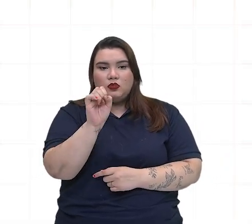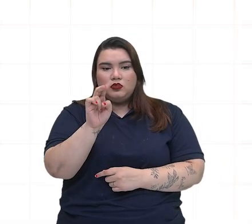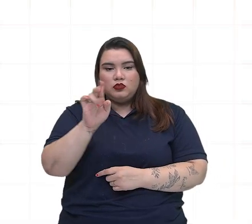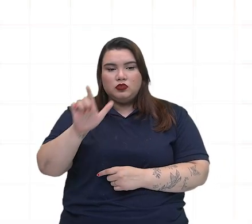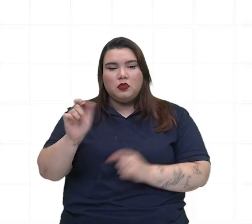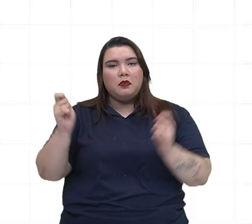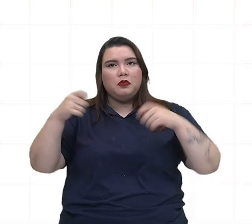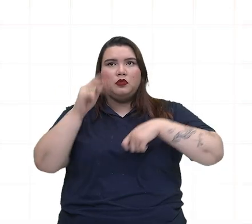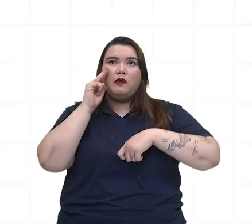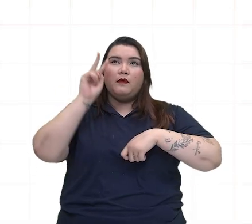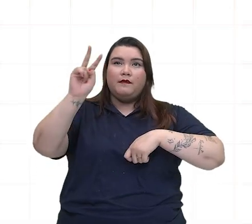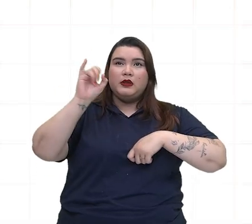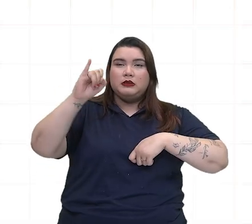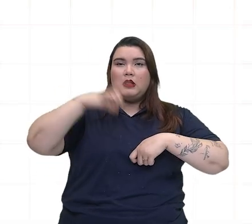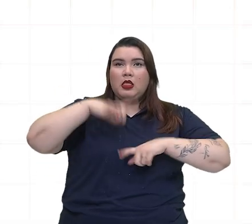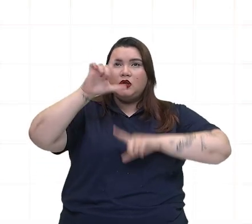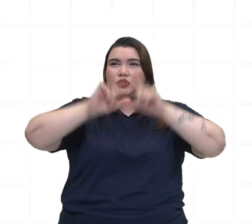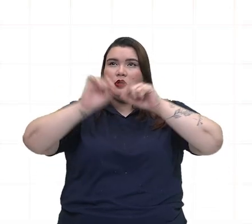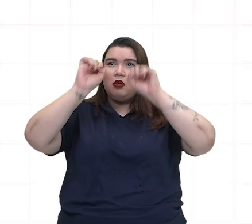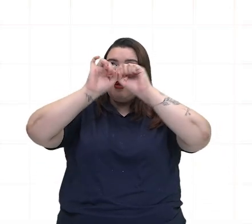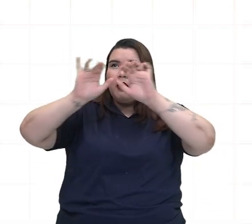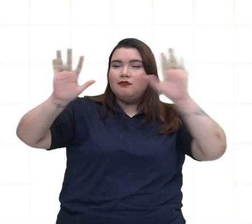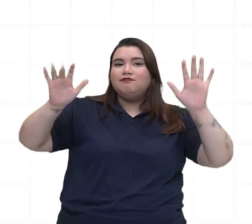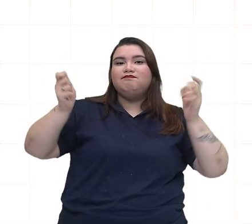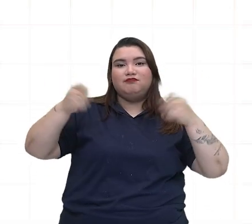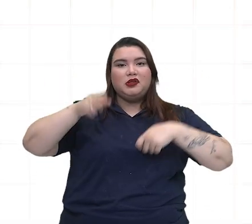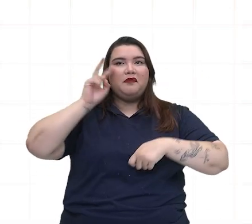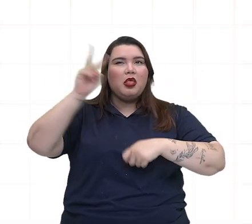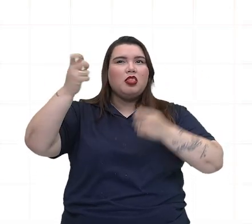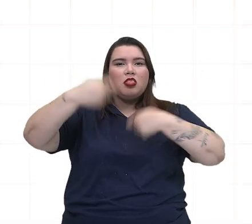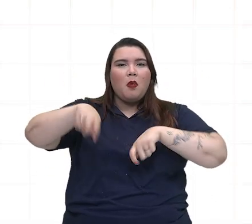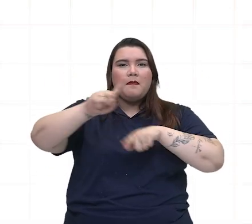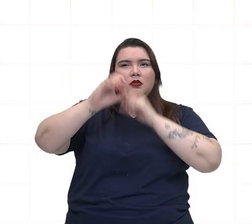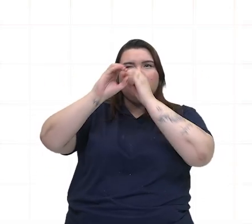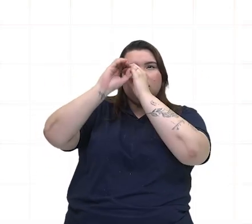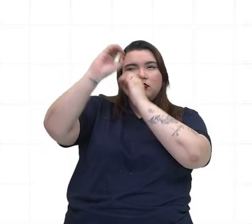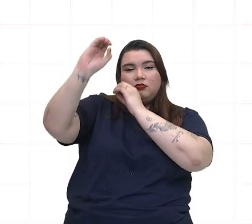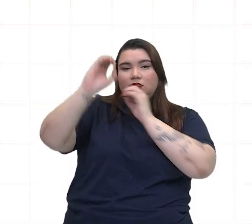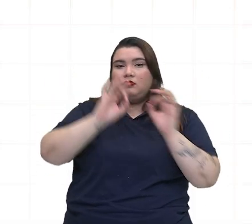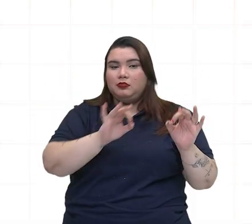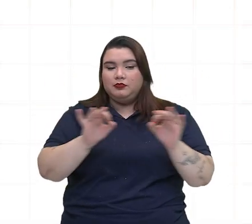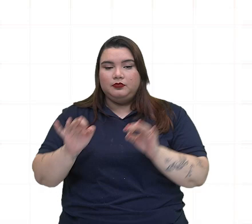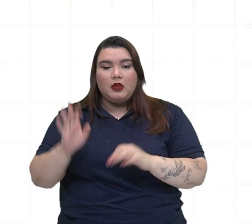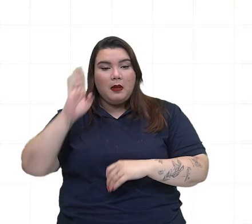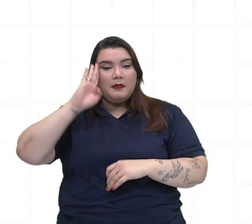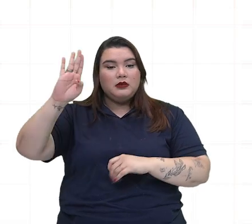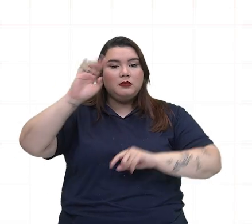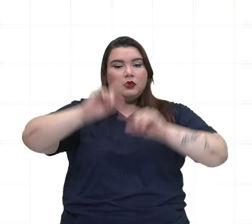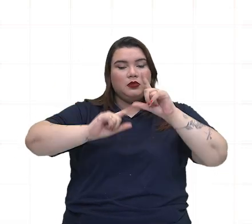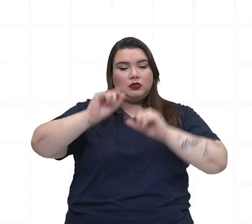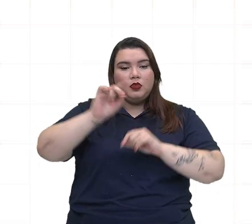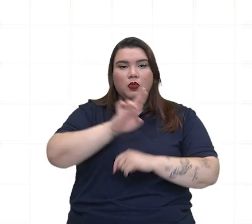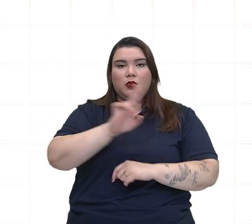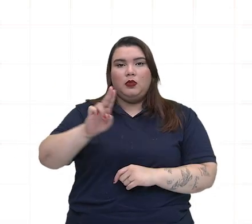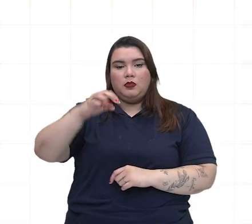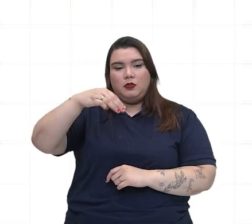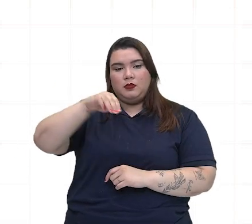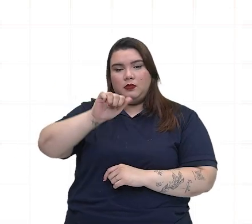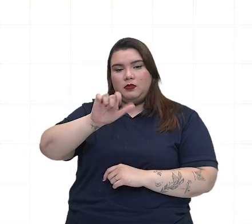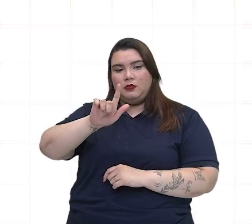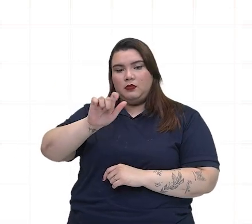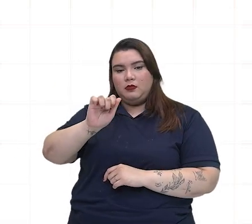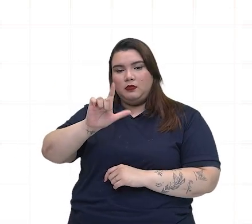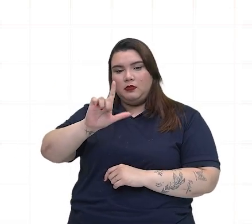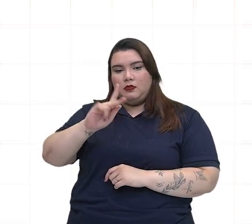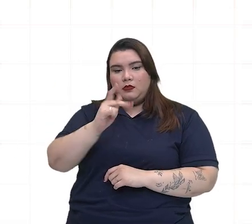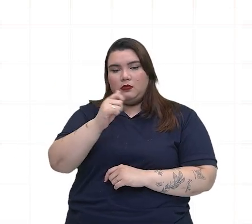uma noite de céu limpo. A principal estrela do Cruzeiro do Sul é a estrela de